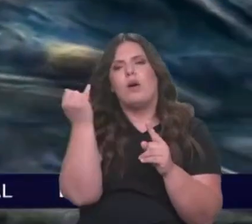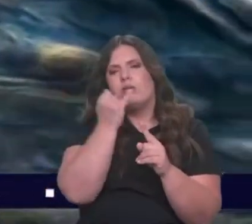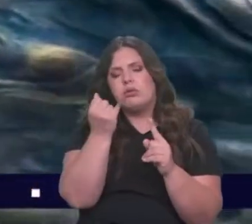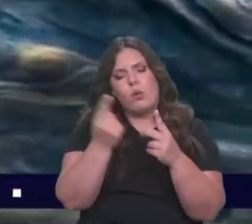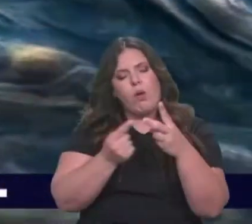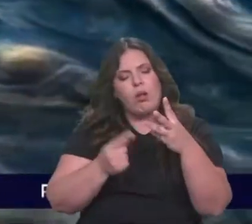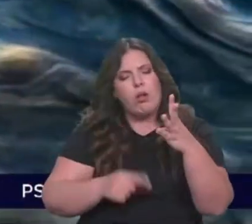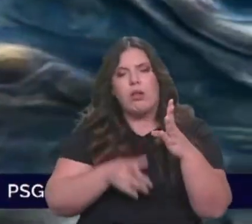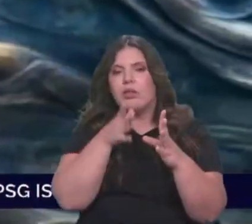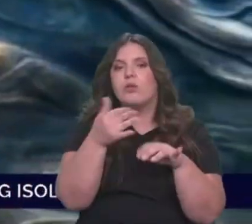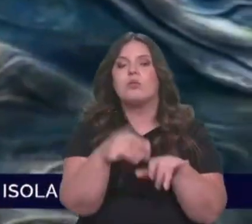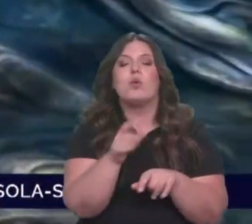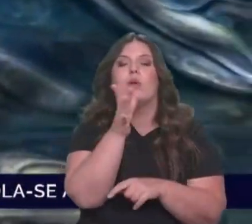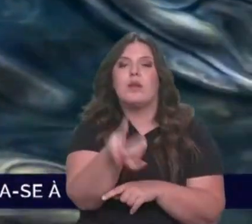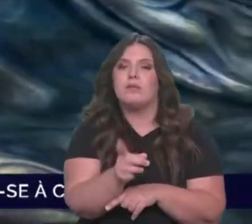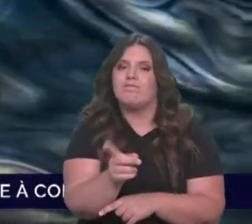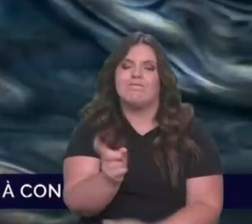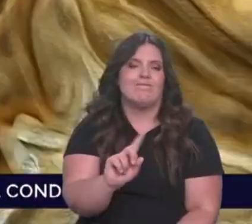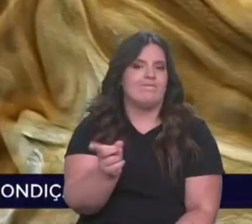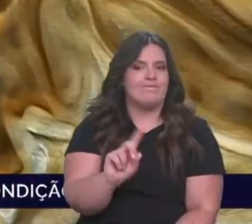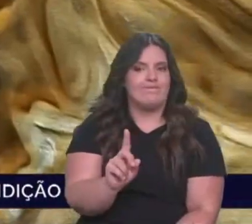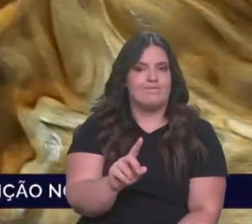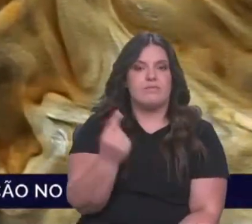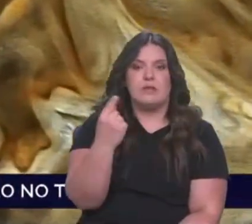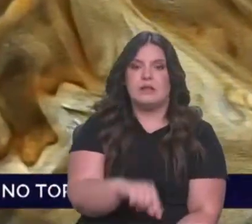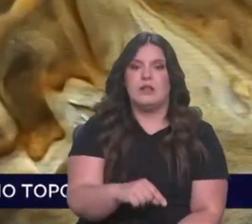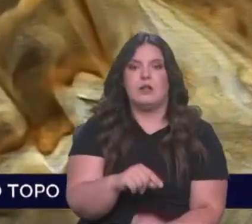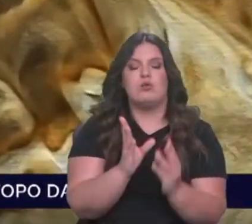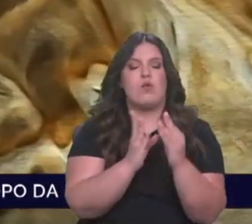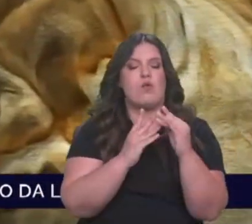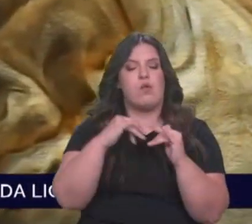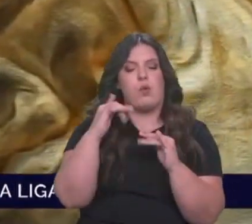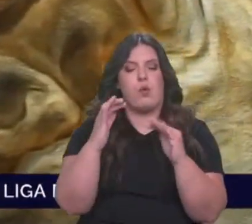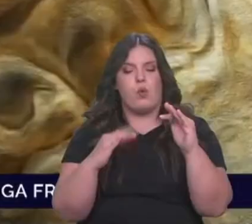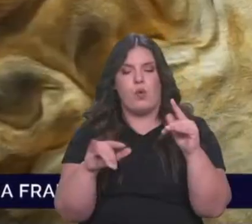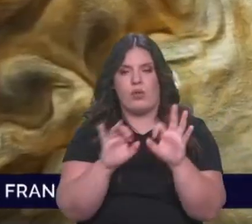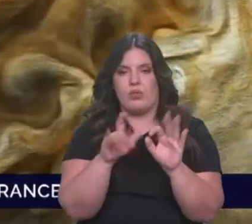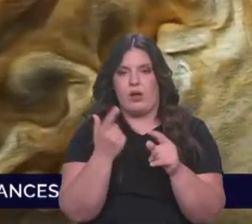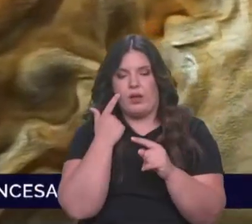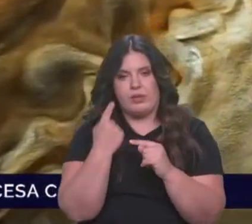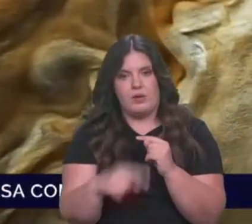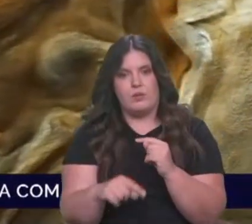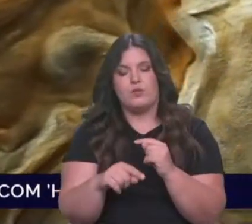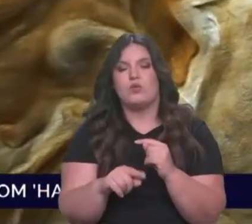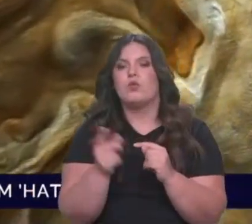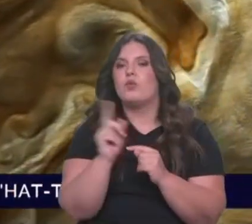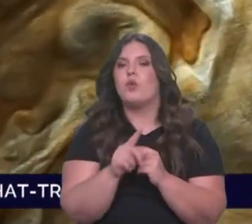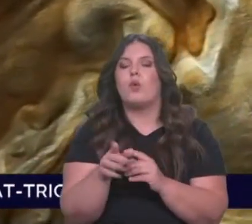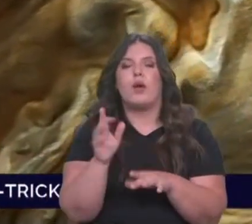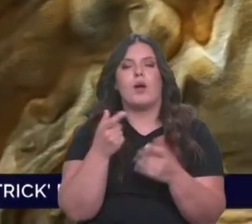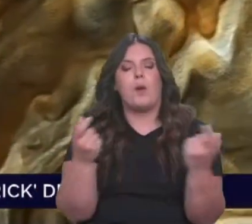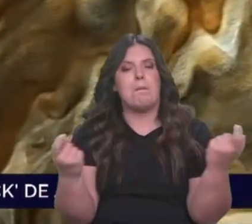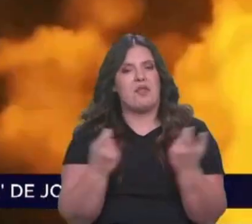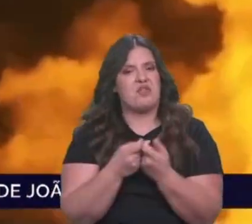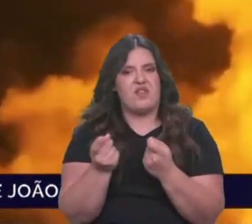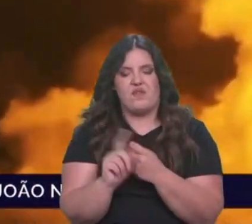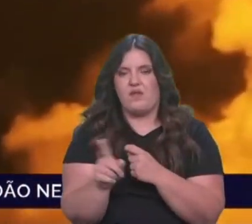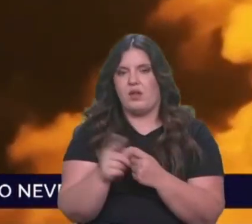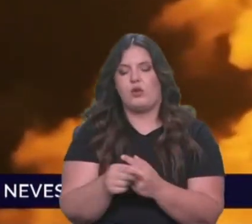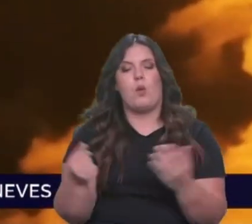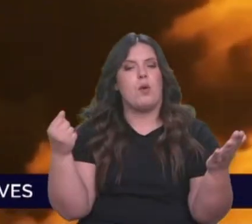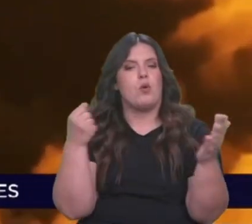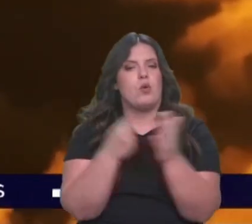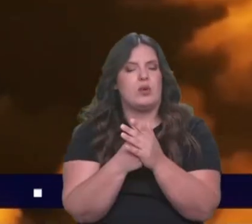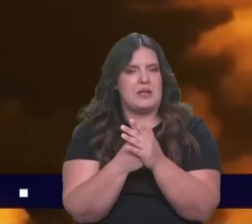disse o computador? Disse que não. Para termos um núcleo fluido que nós temos hoje, não é compatível com uma